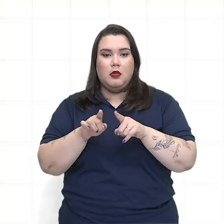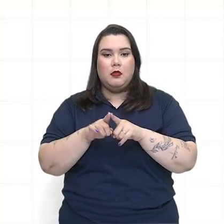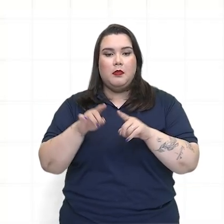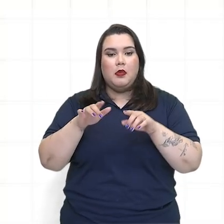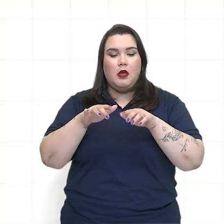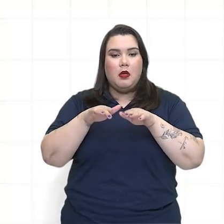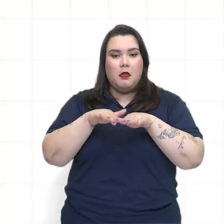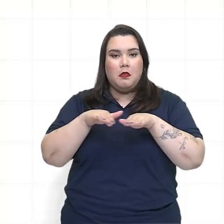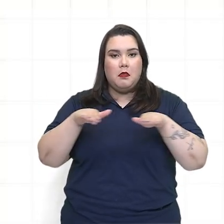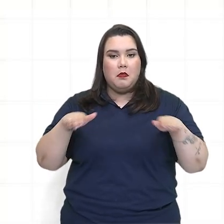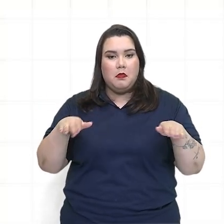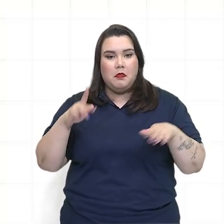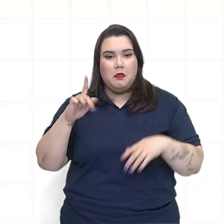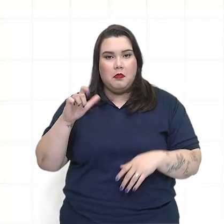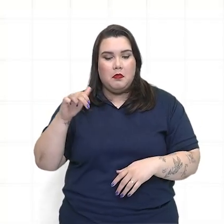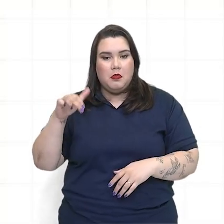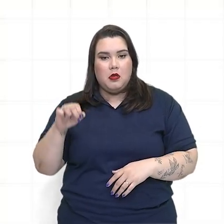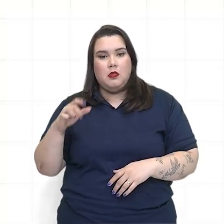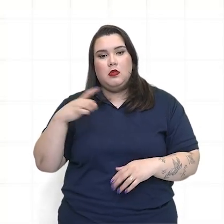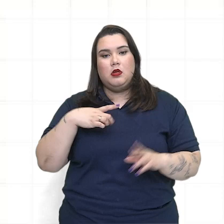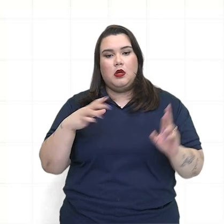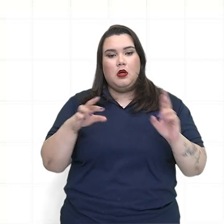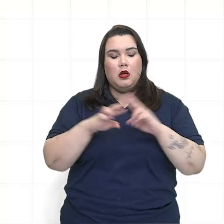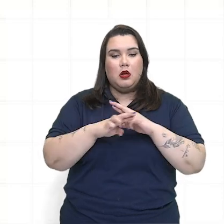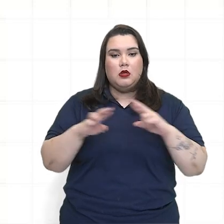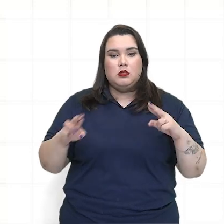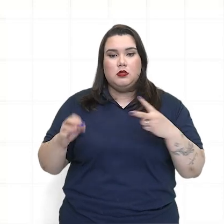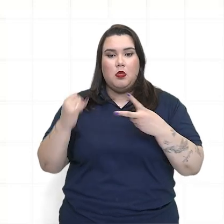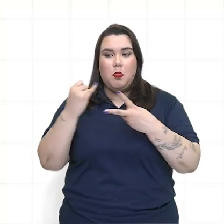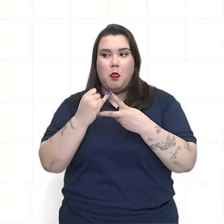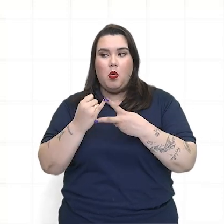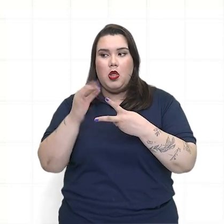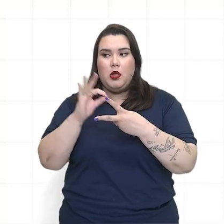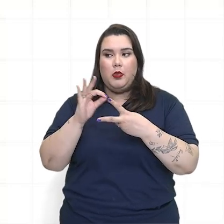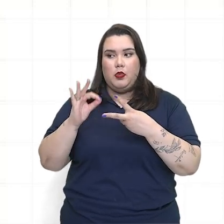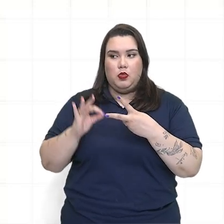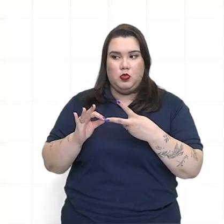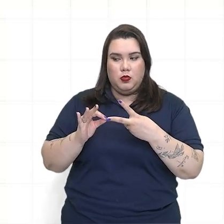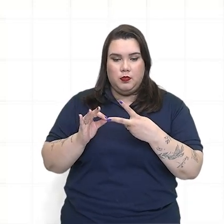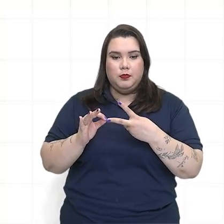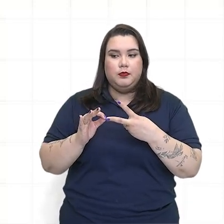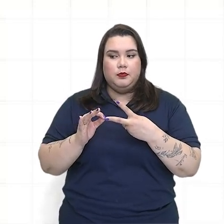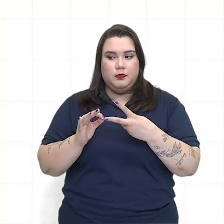plano aos vértices de um polígono. Então está aqui, pessoal, olha aqui os vértices. Então